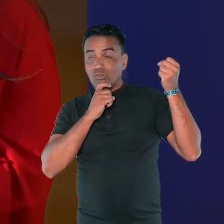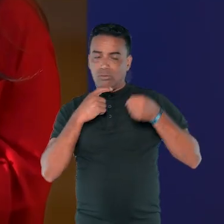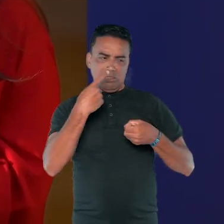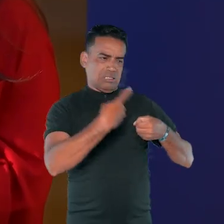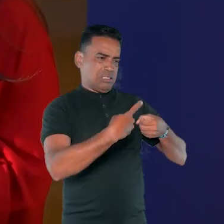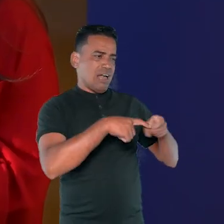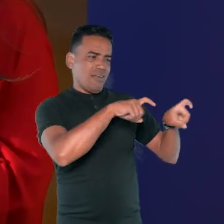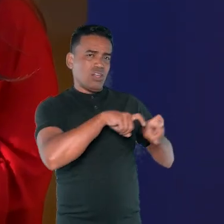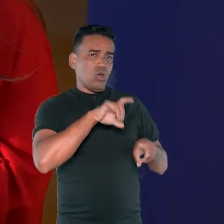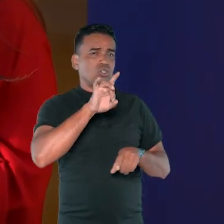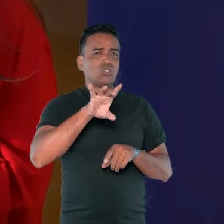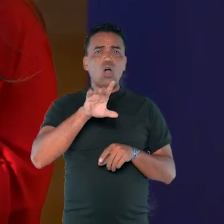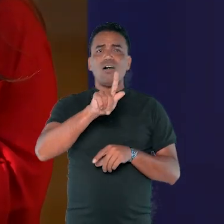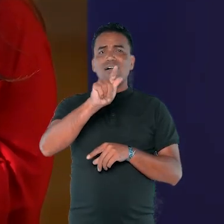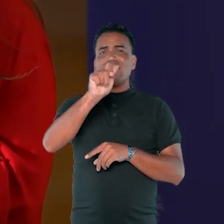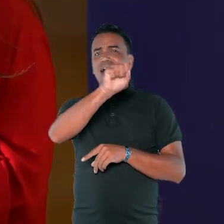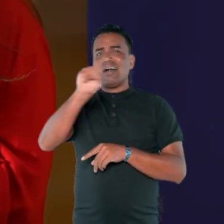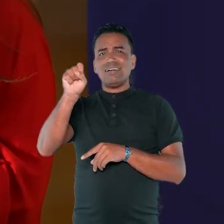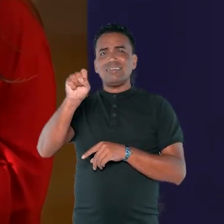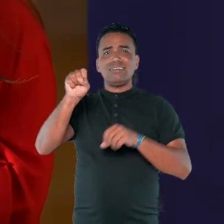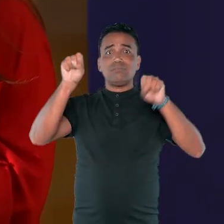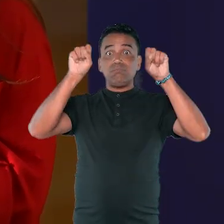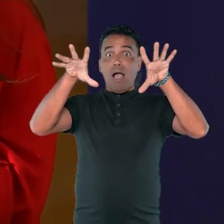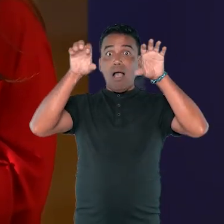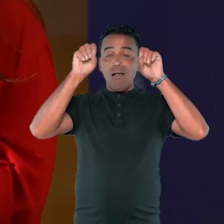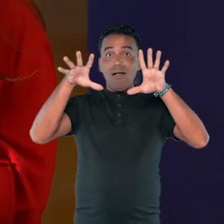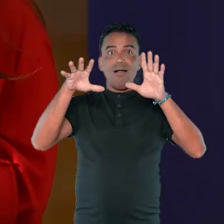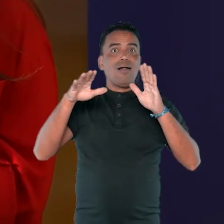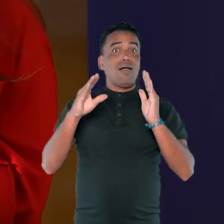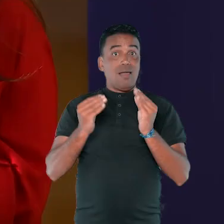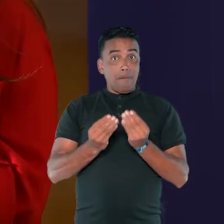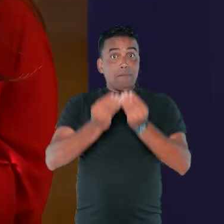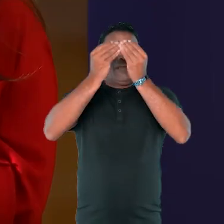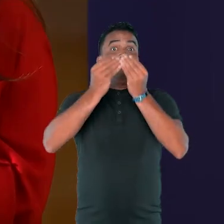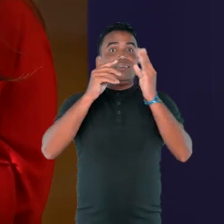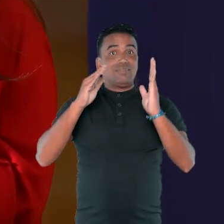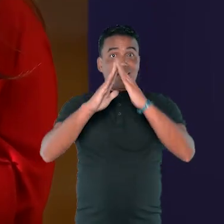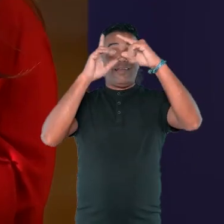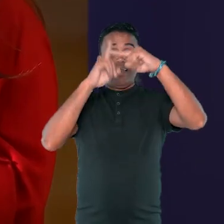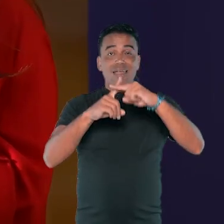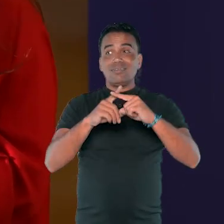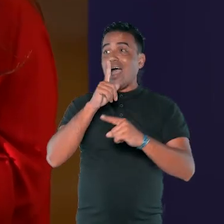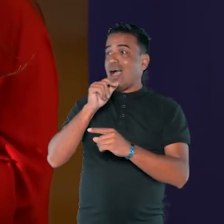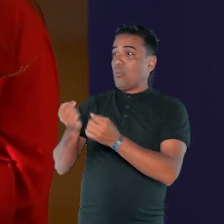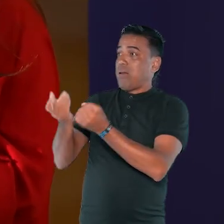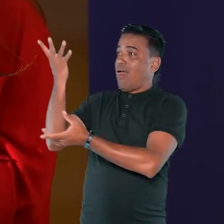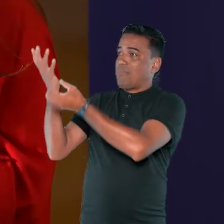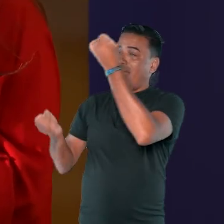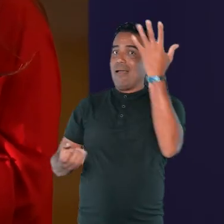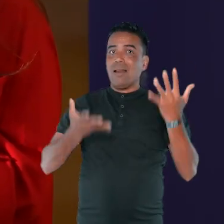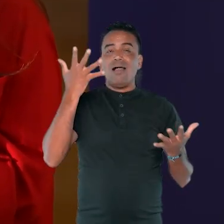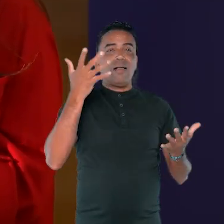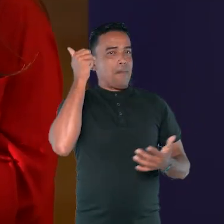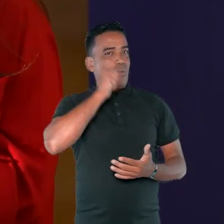apenas gás neon, quermesse e fonte luminosa, uma mulher também não é só capa de